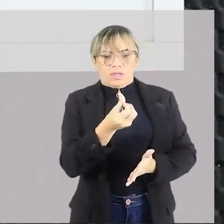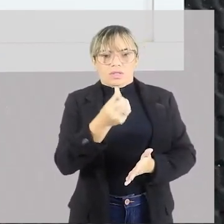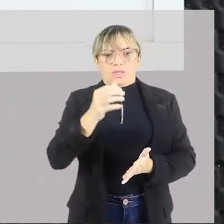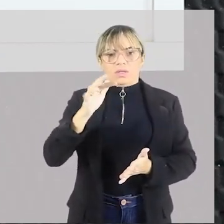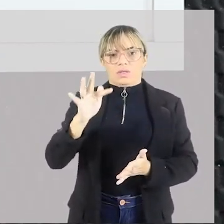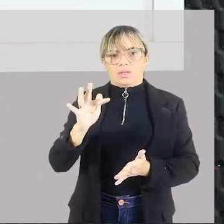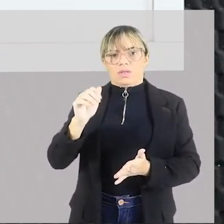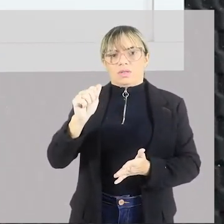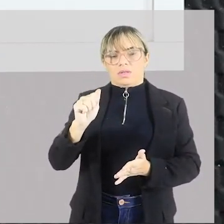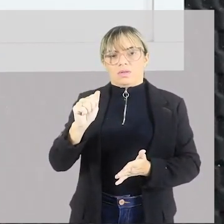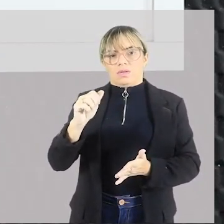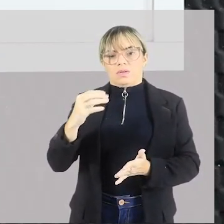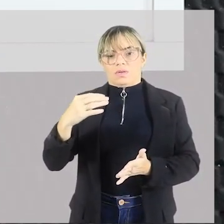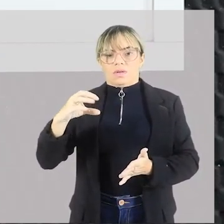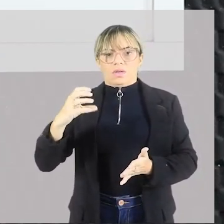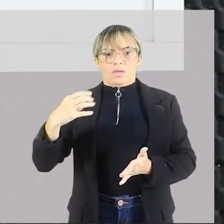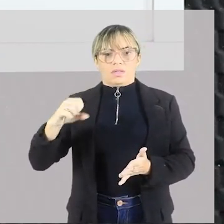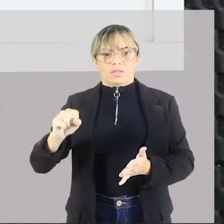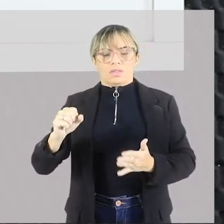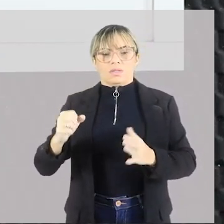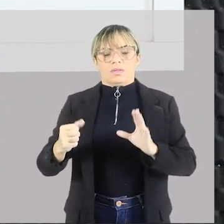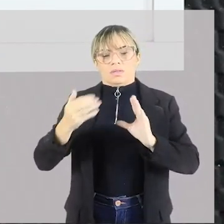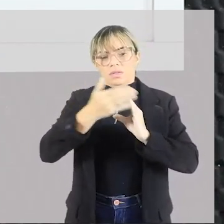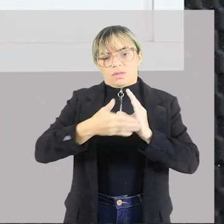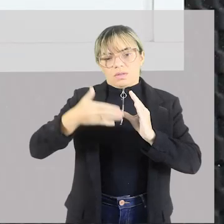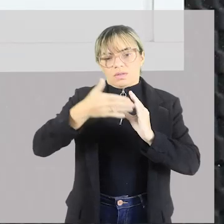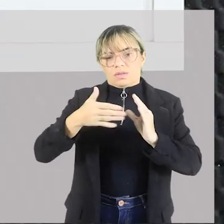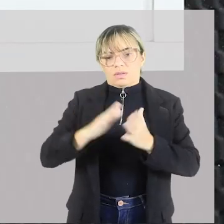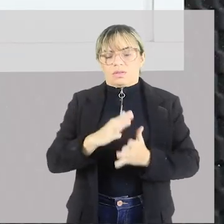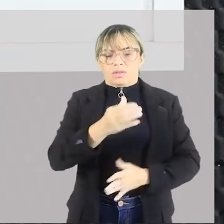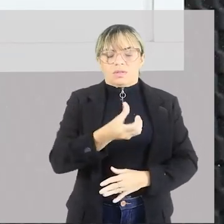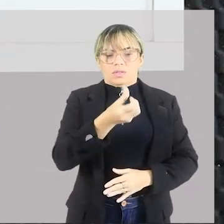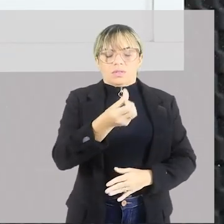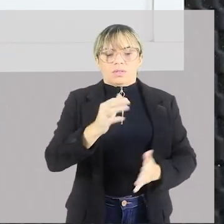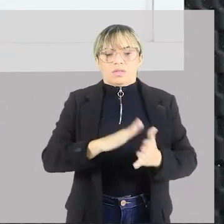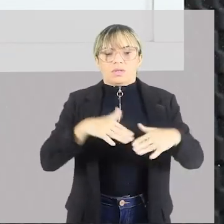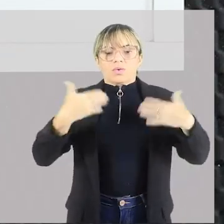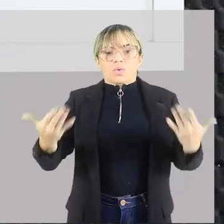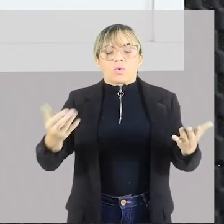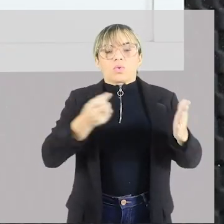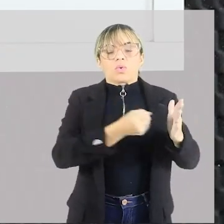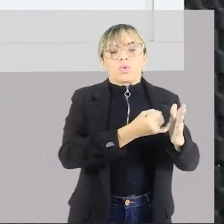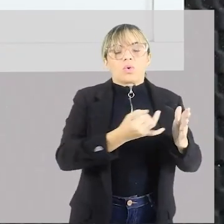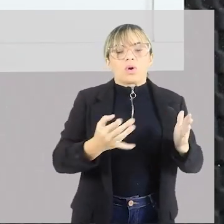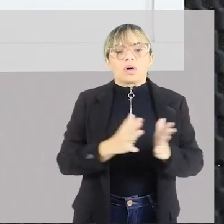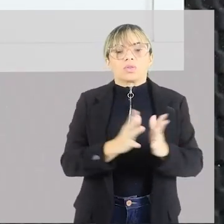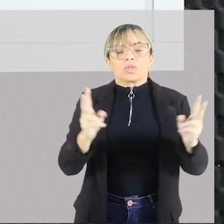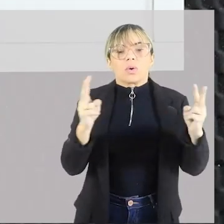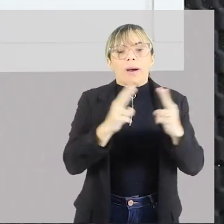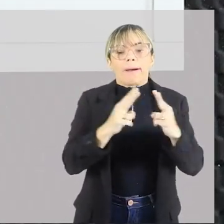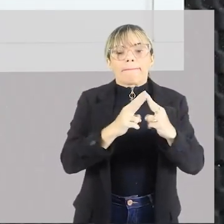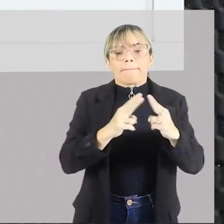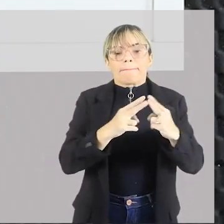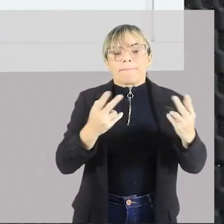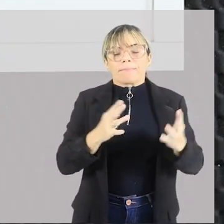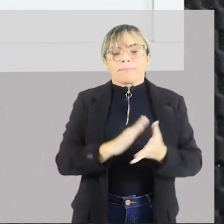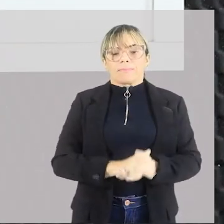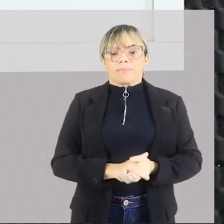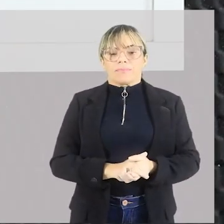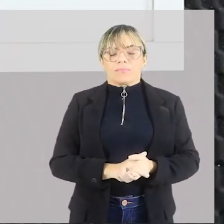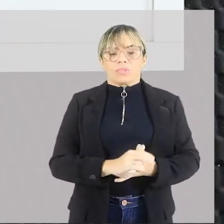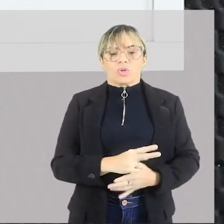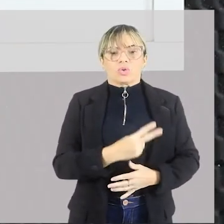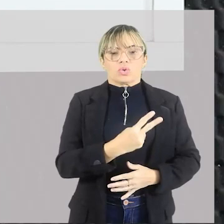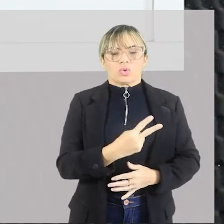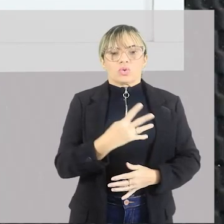então você bota seis desses seis Quantos são pares eu quero que seja par orha o p tem